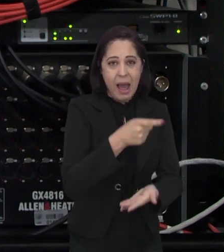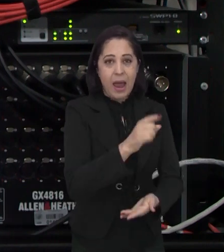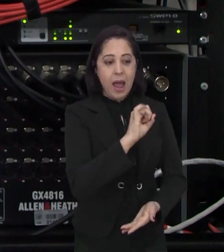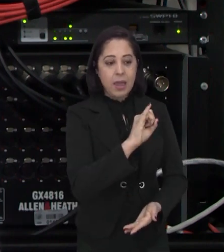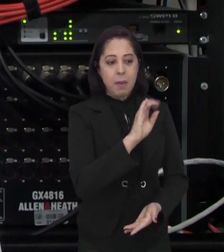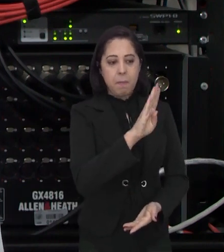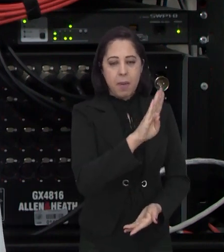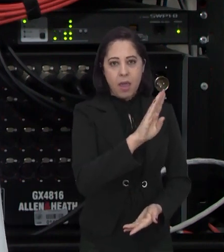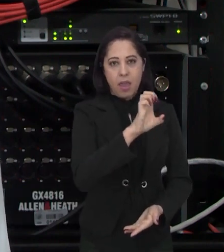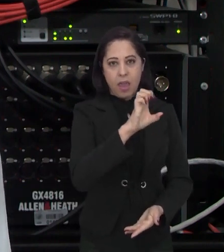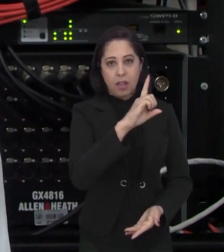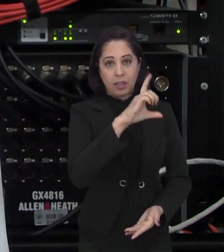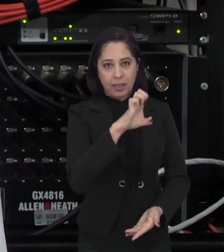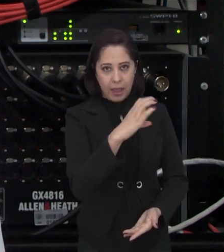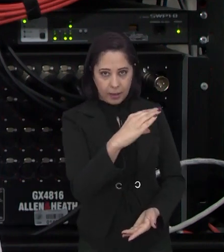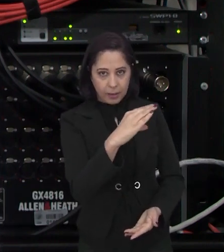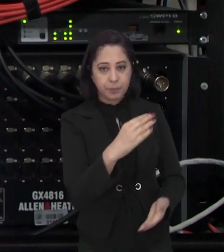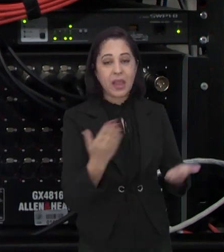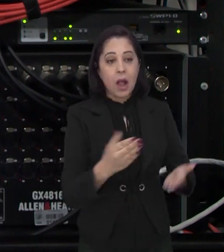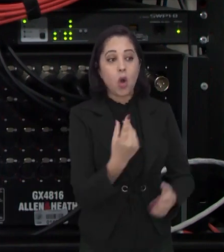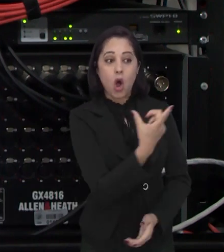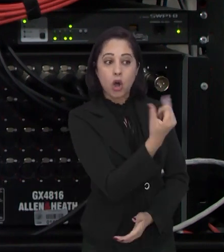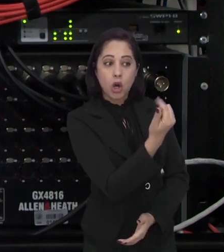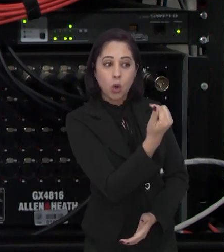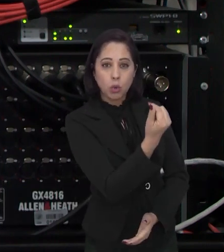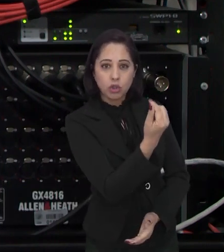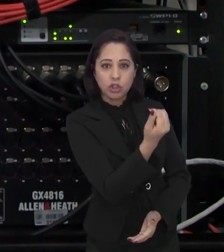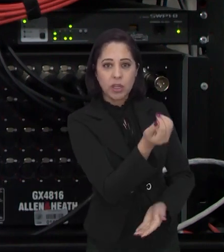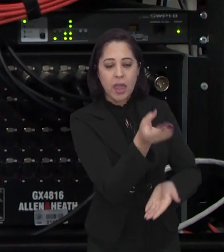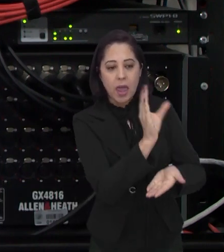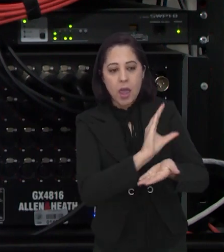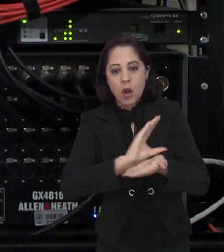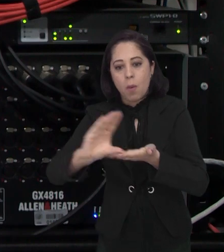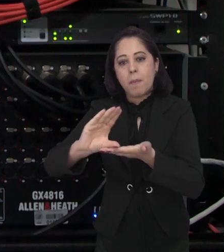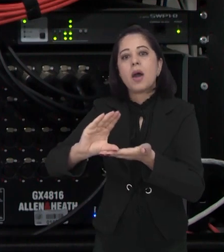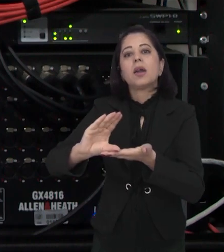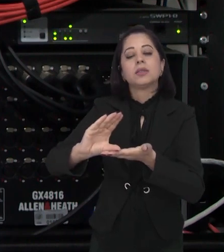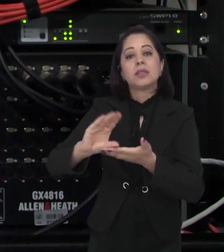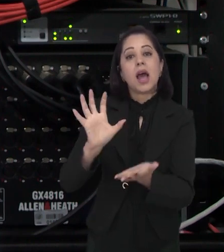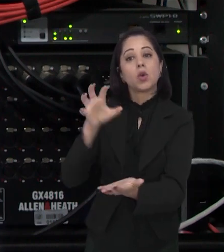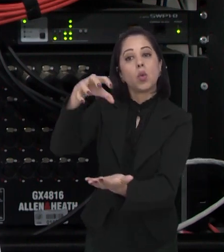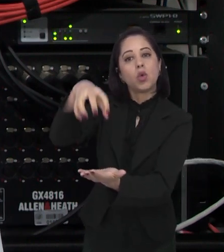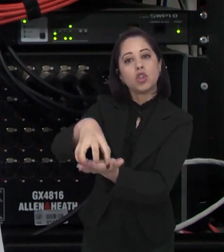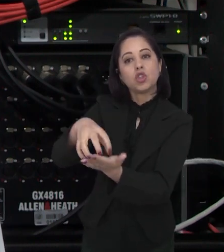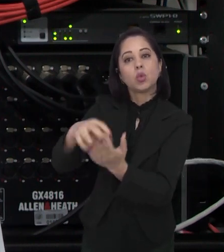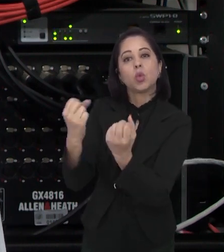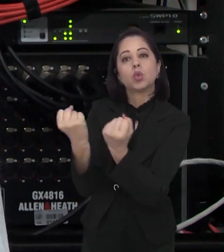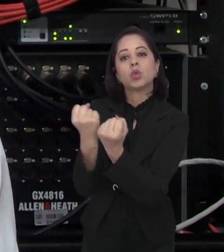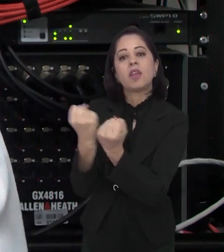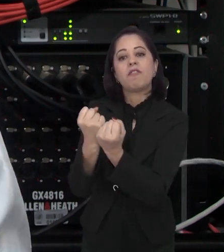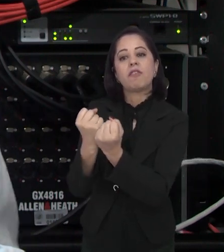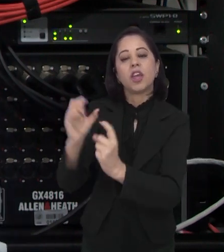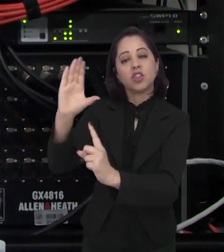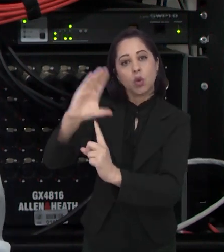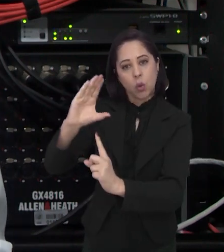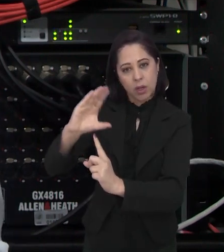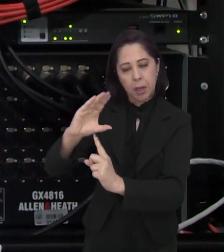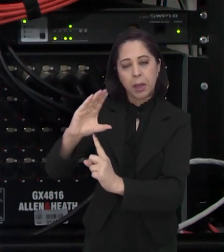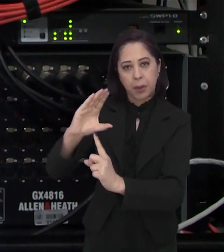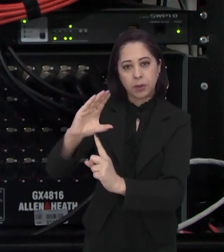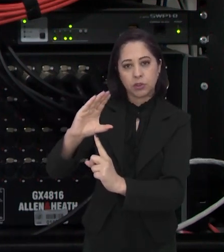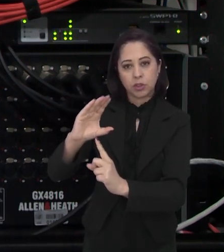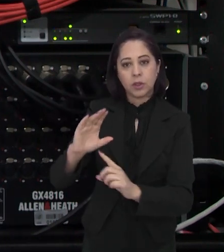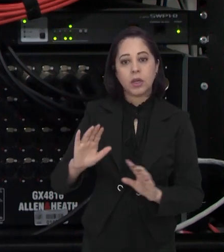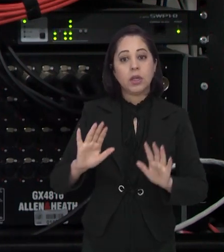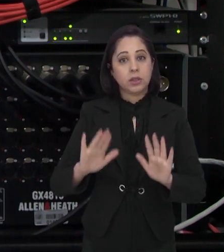com o IBDEC, esse valor será destinado ao Fundo Estadual de Proteção e Defesa dos Direitos do Consumidor. A gente teve, então,